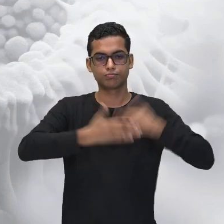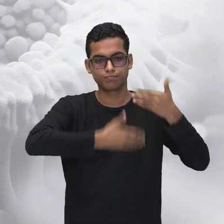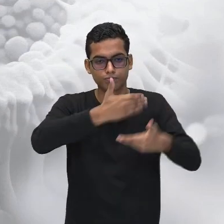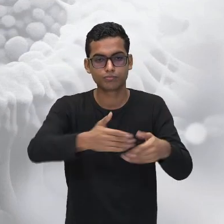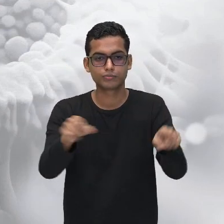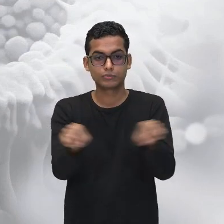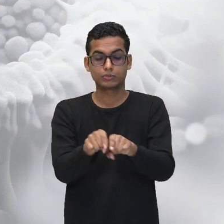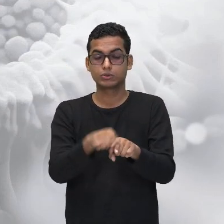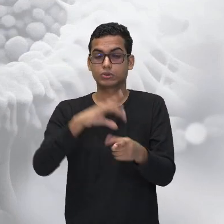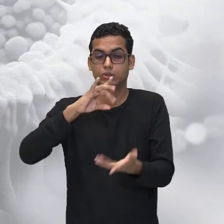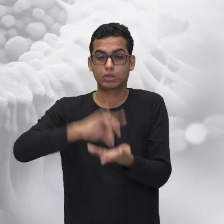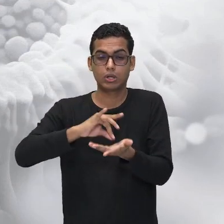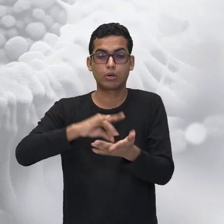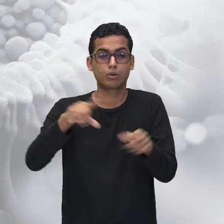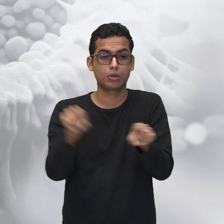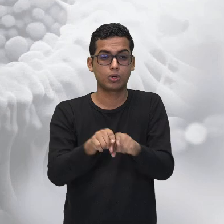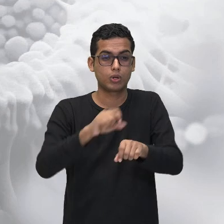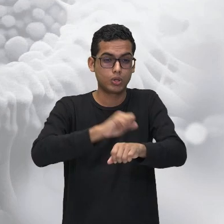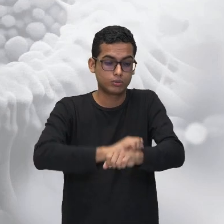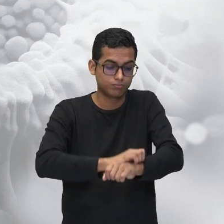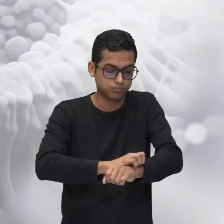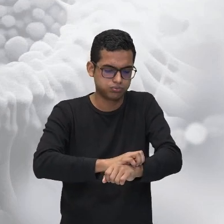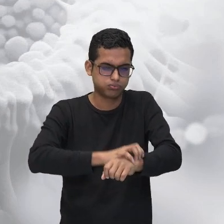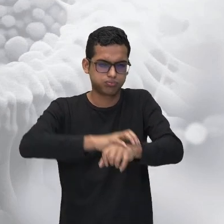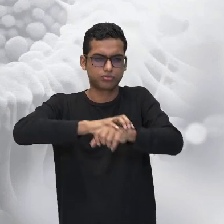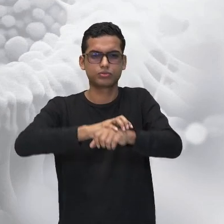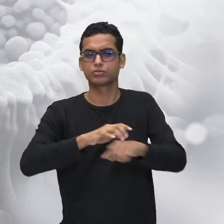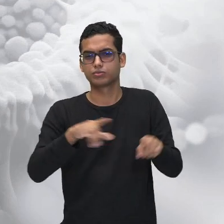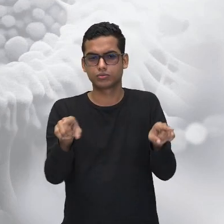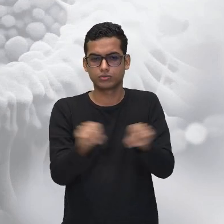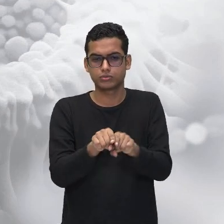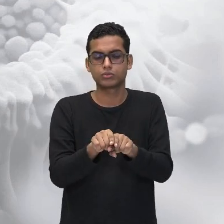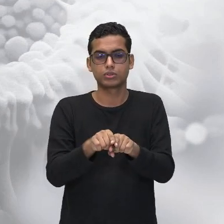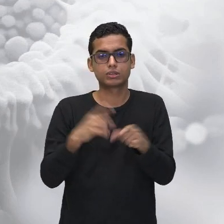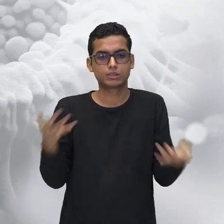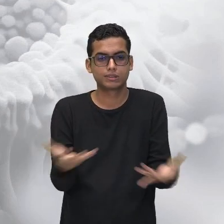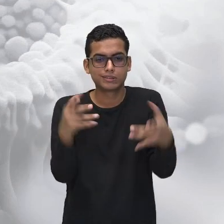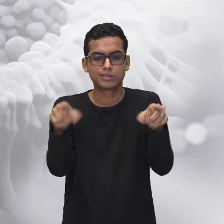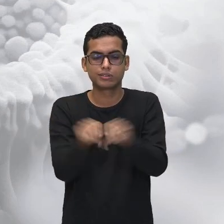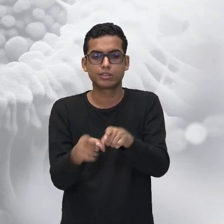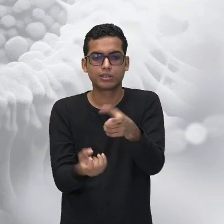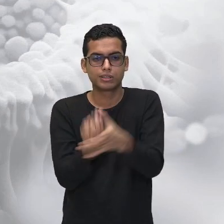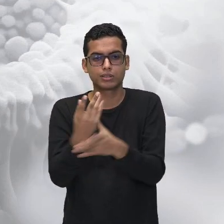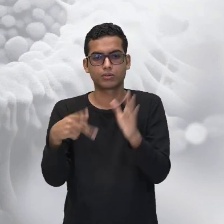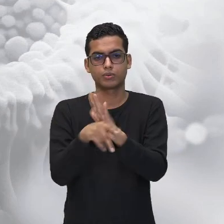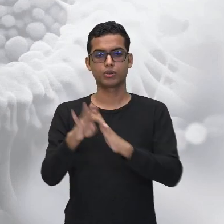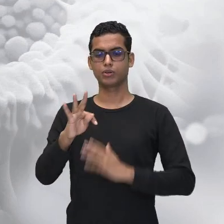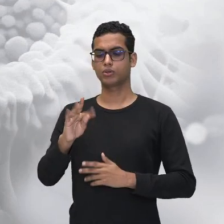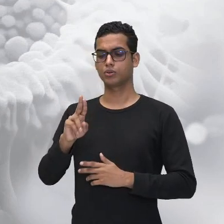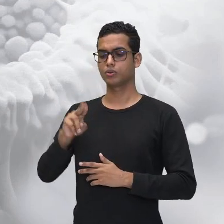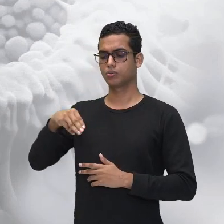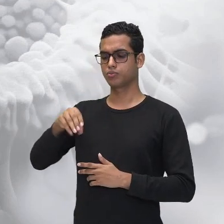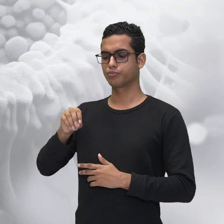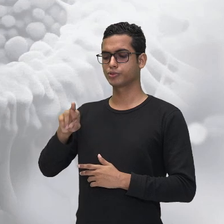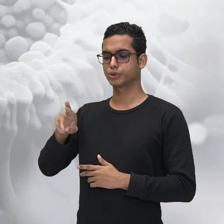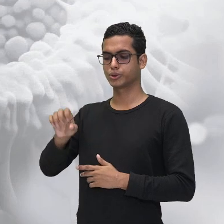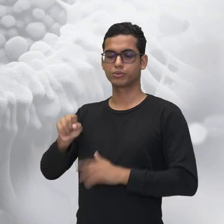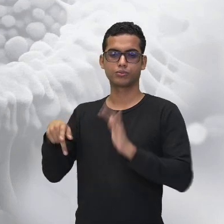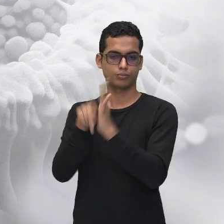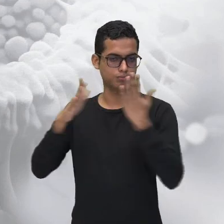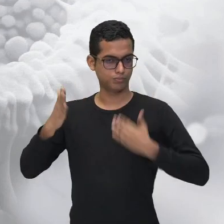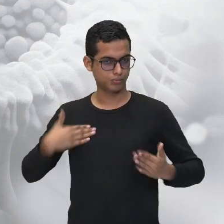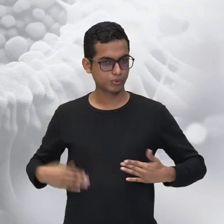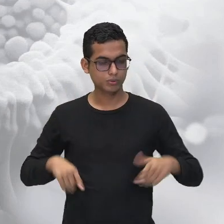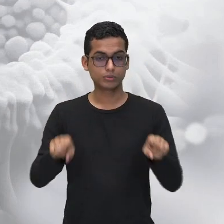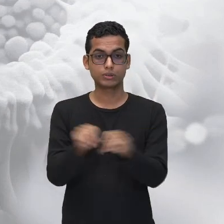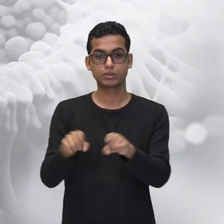processos inflamatórios que favorecem a formação de tumores. E estima-se ali que 50% da incidência de